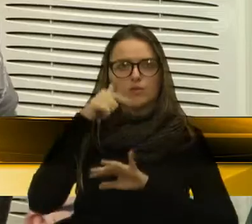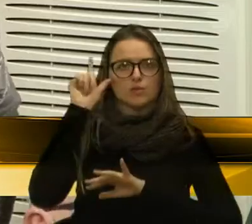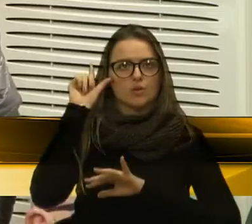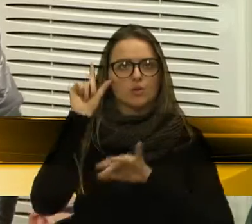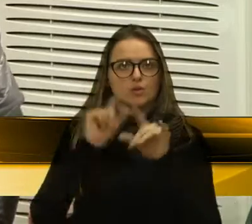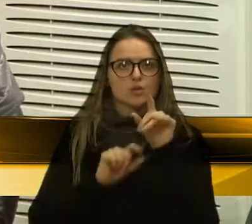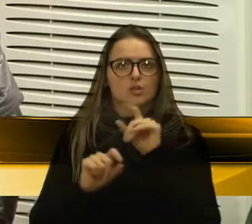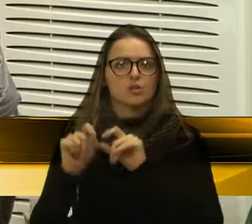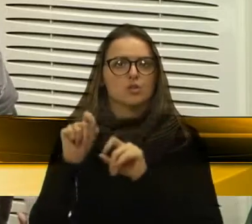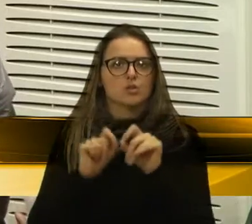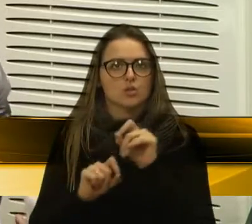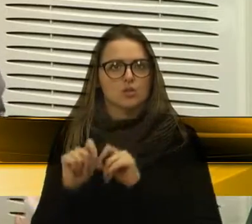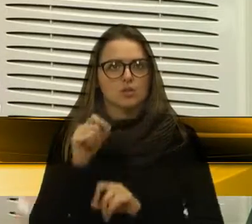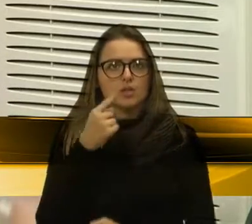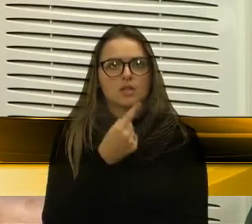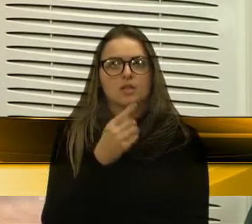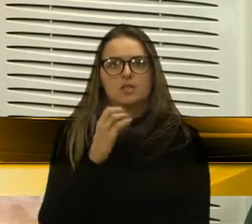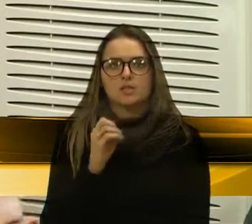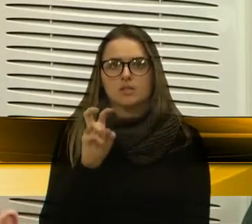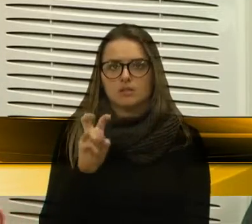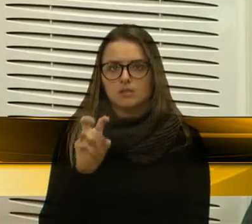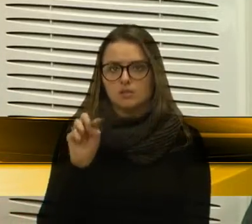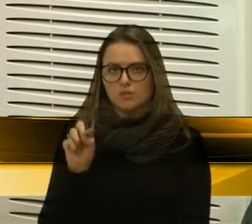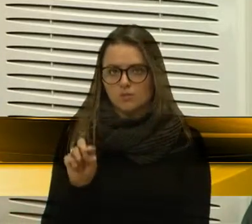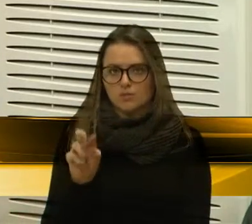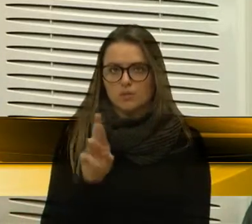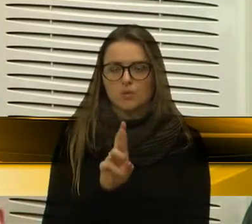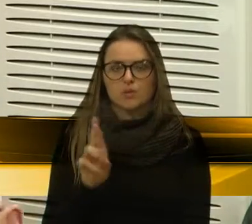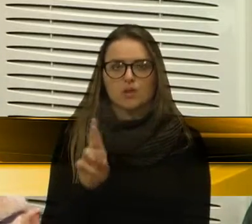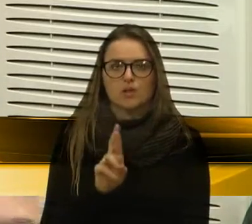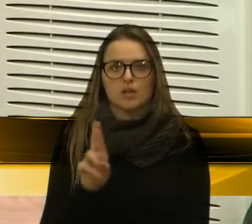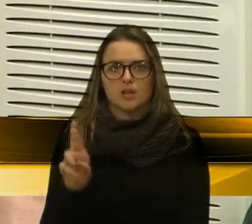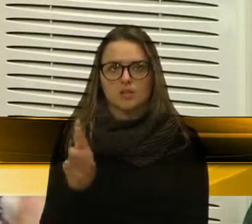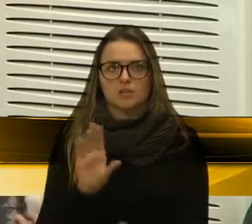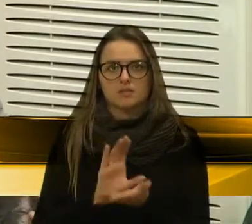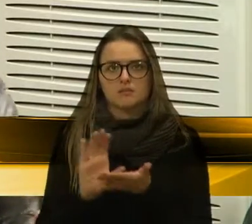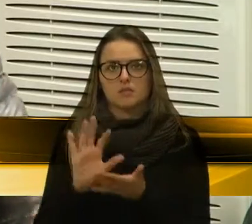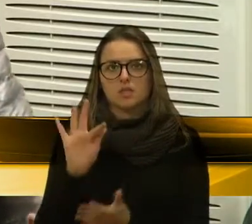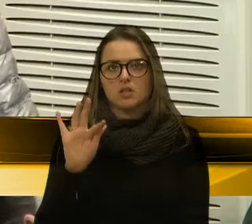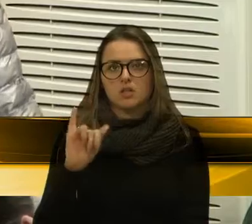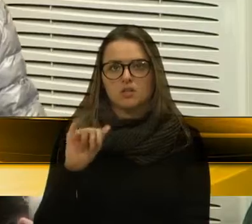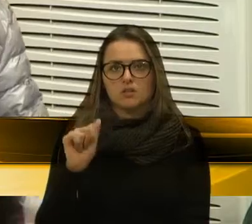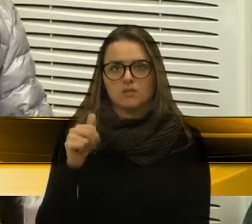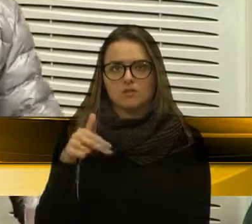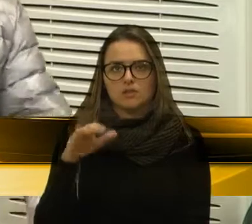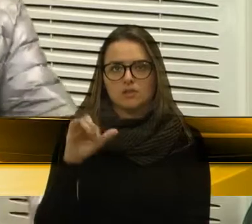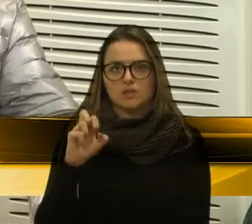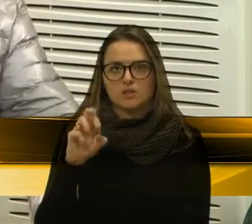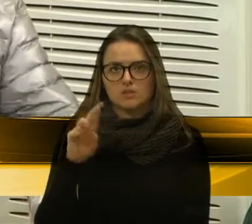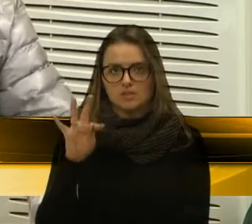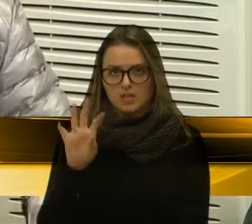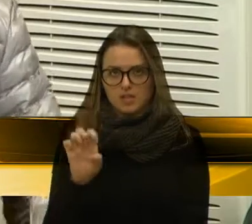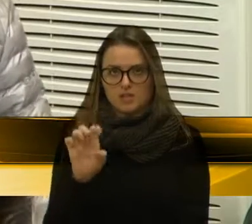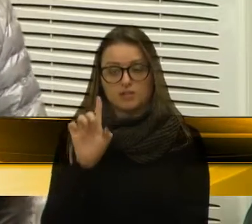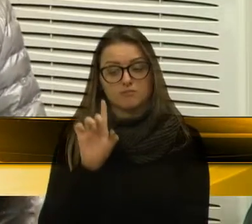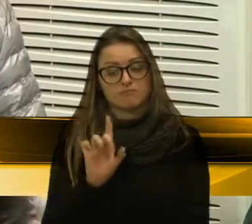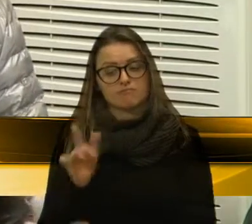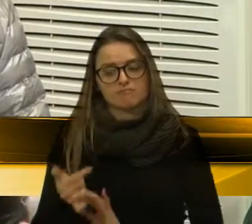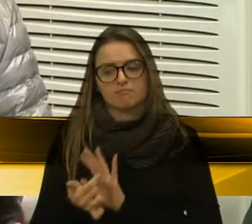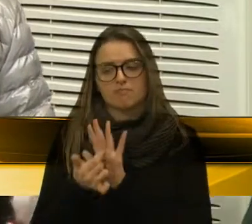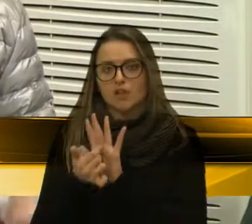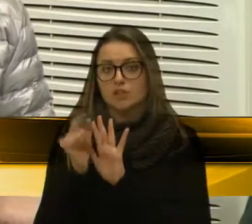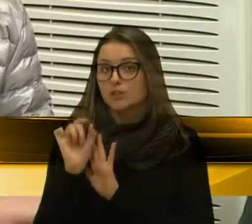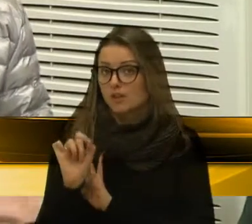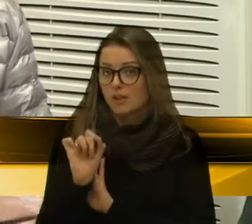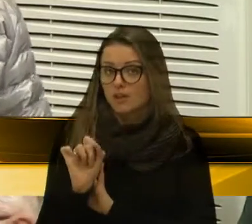relação aos 105 mil reais pelo financiarte é o reflexo né do